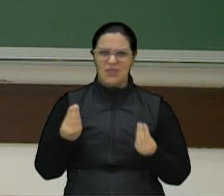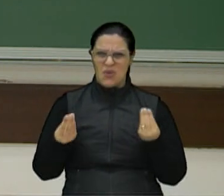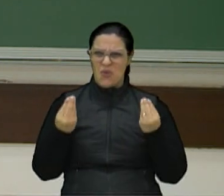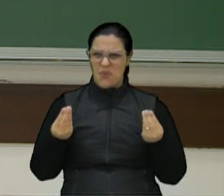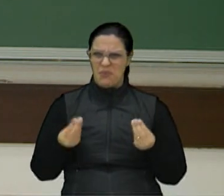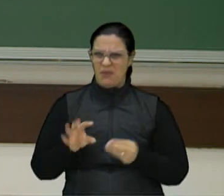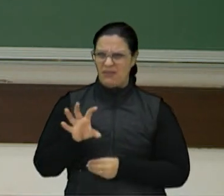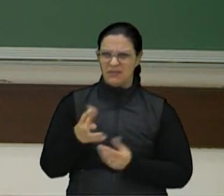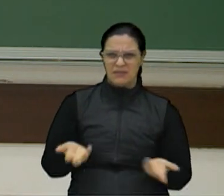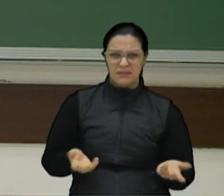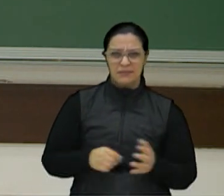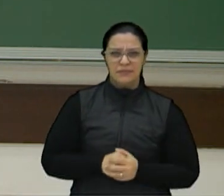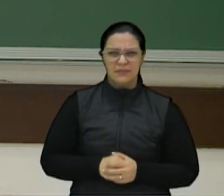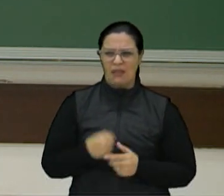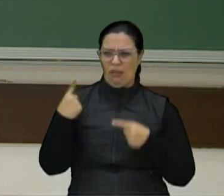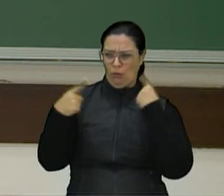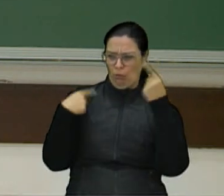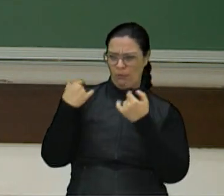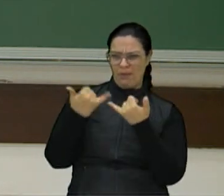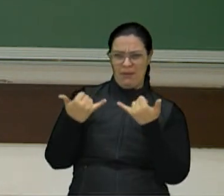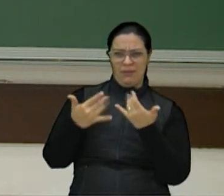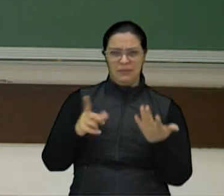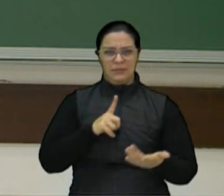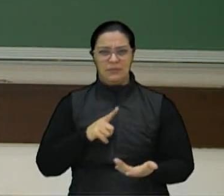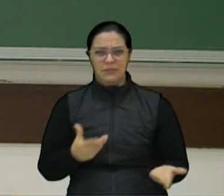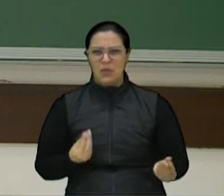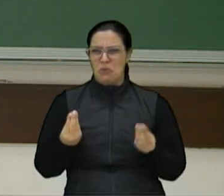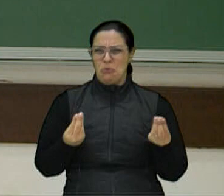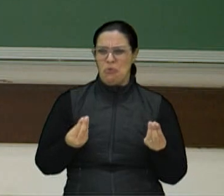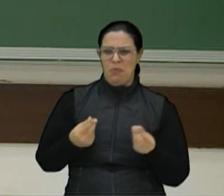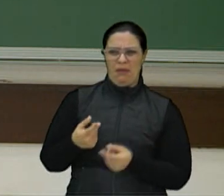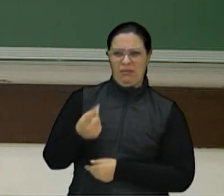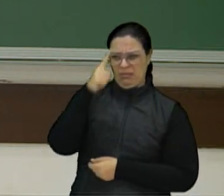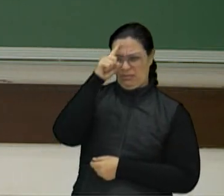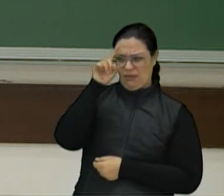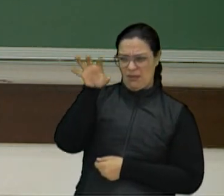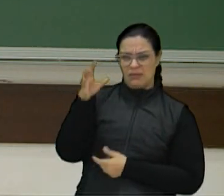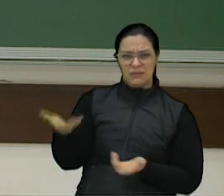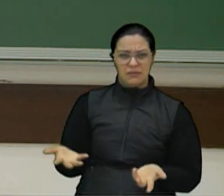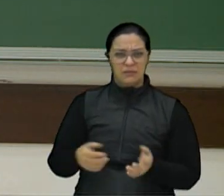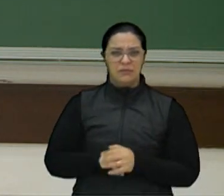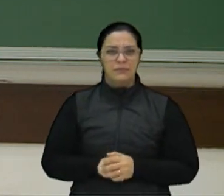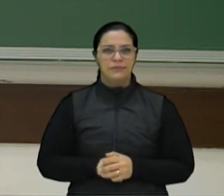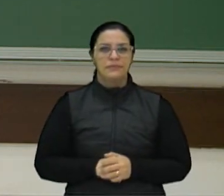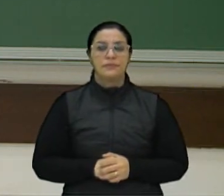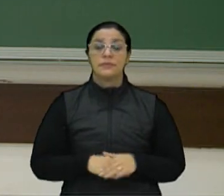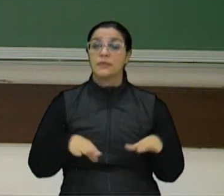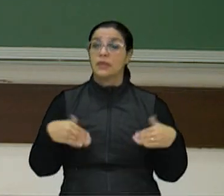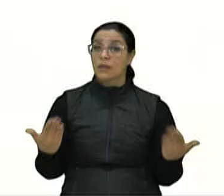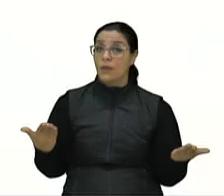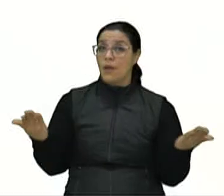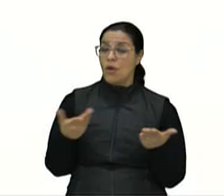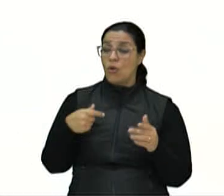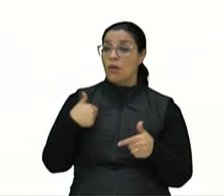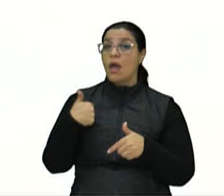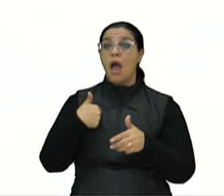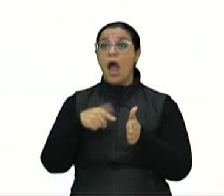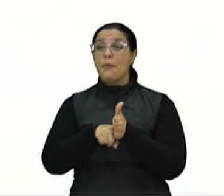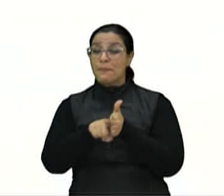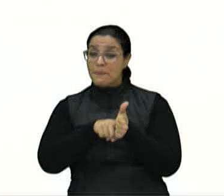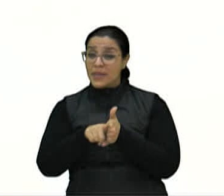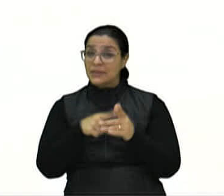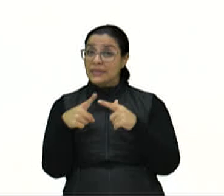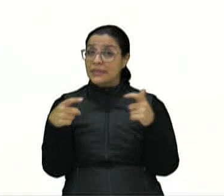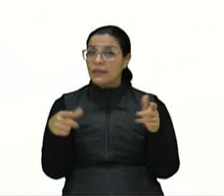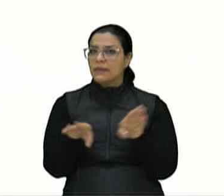o que é isso? Que loucura é essa? De onde tirar essa ideia? A partir de alguns trabalhos científicos